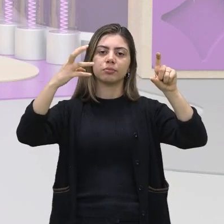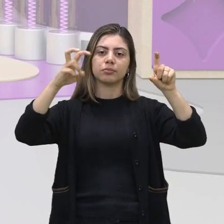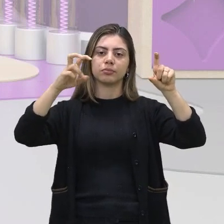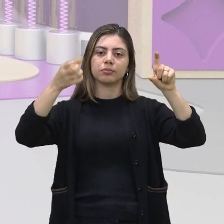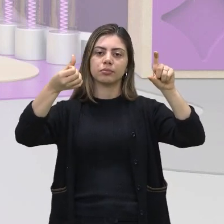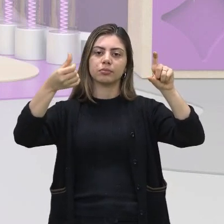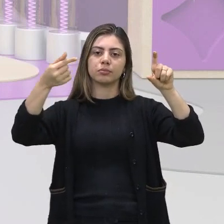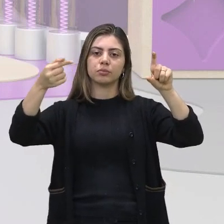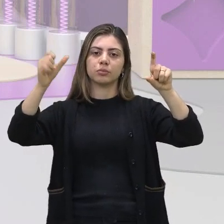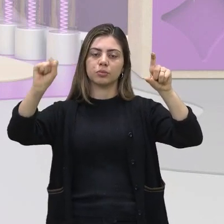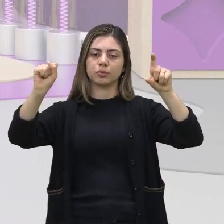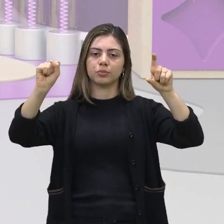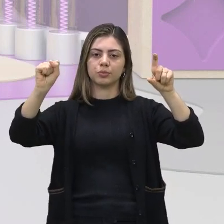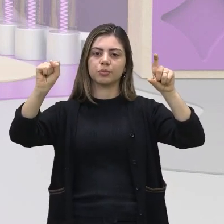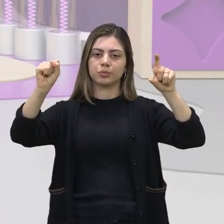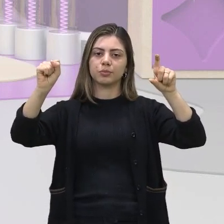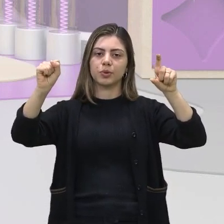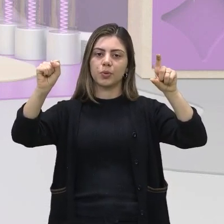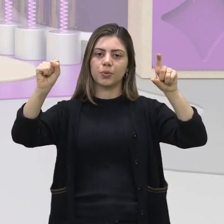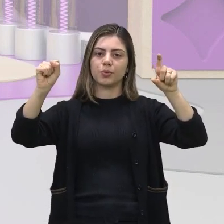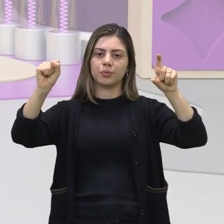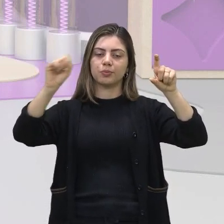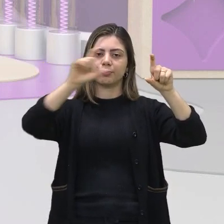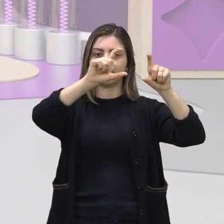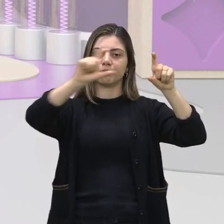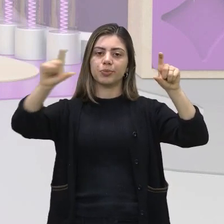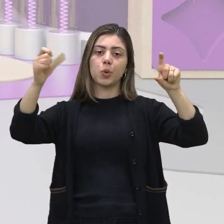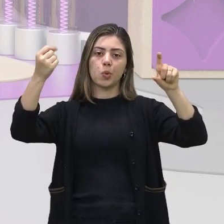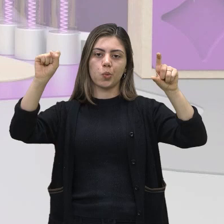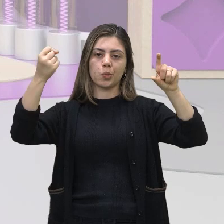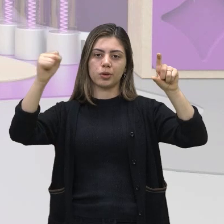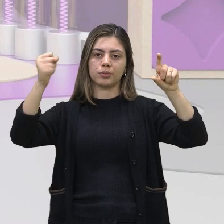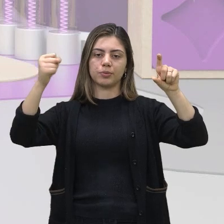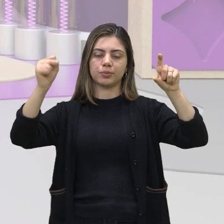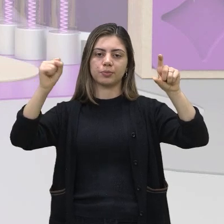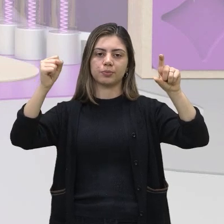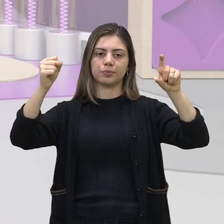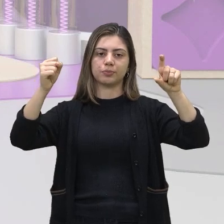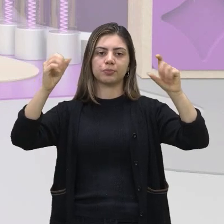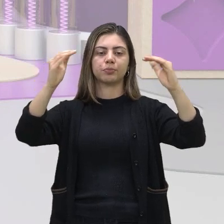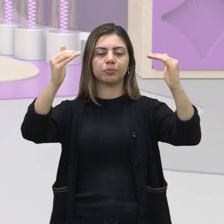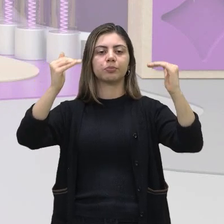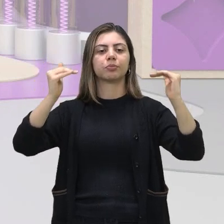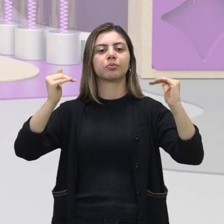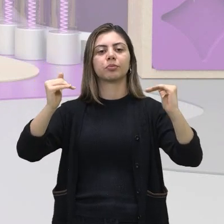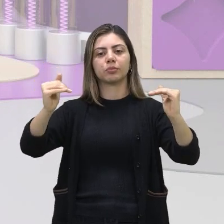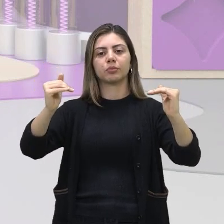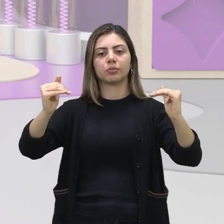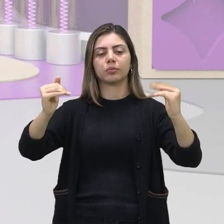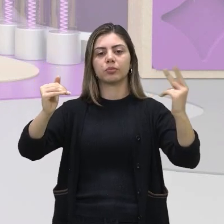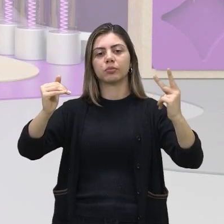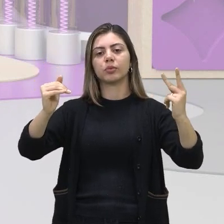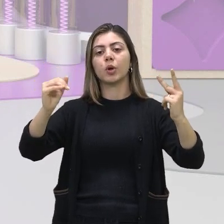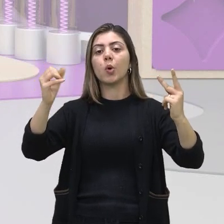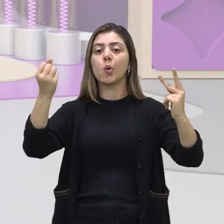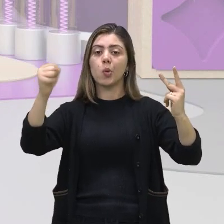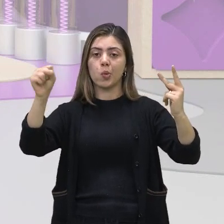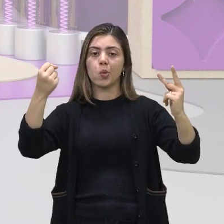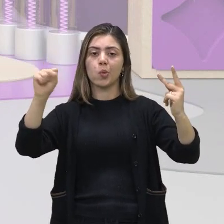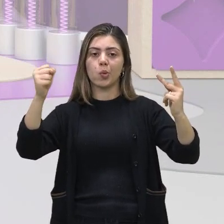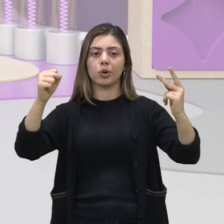cinco, seis, sete, oito. Na segunda, nós também teremos oito.